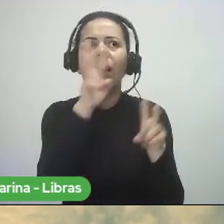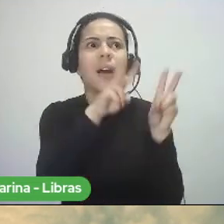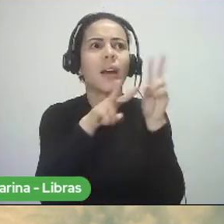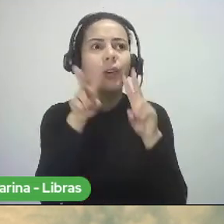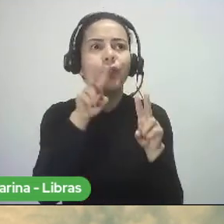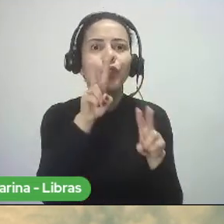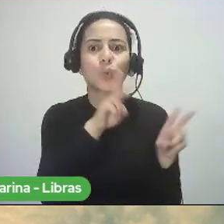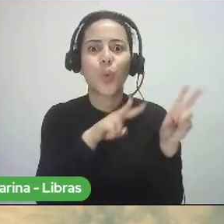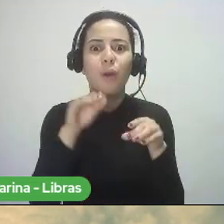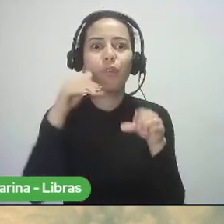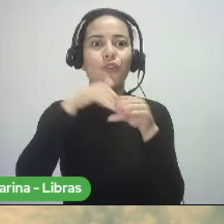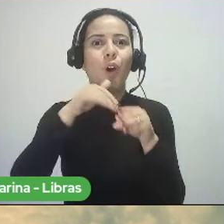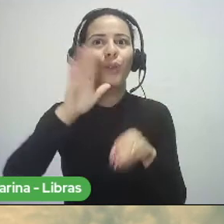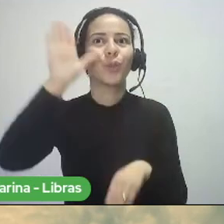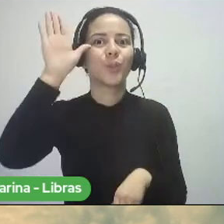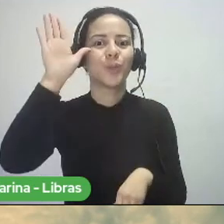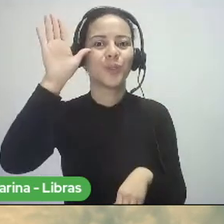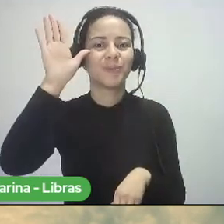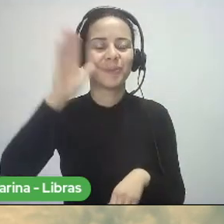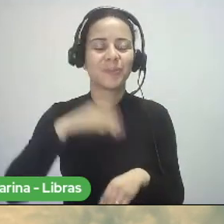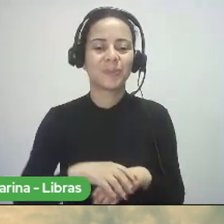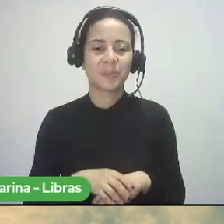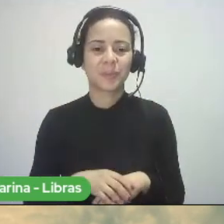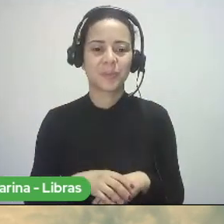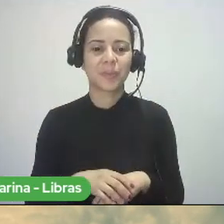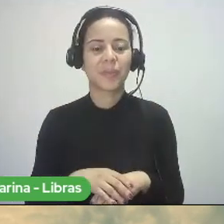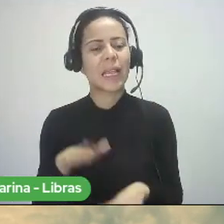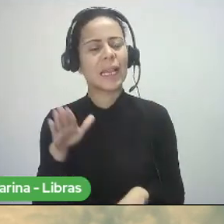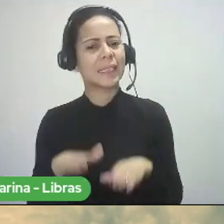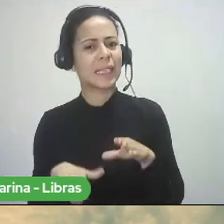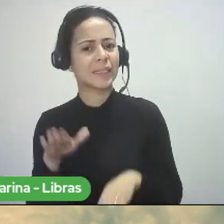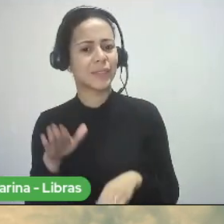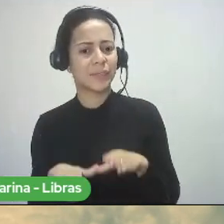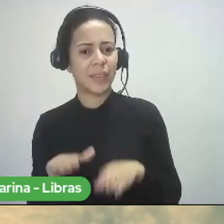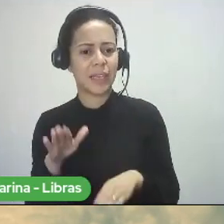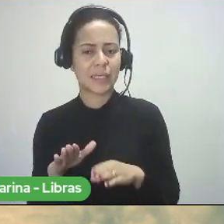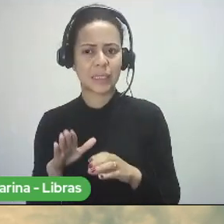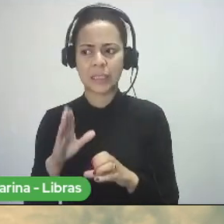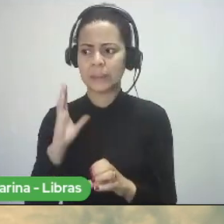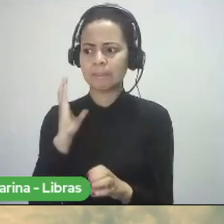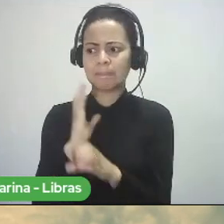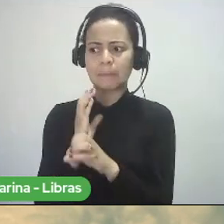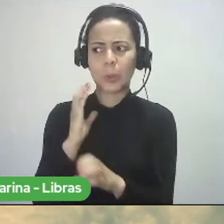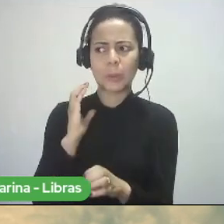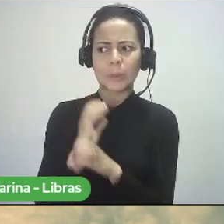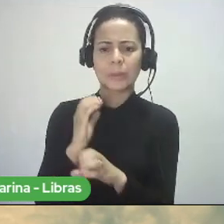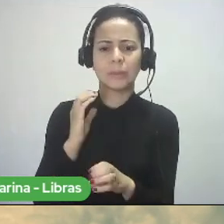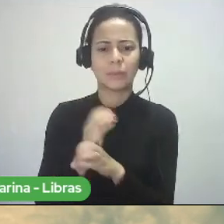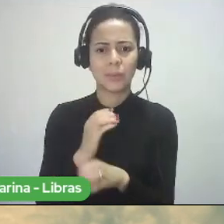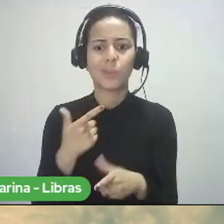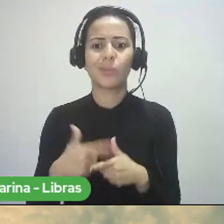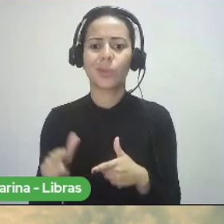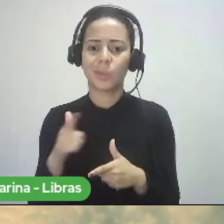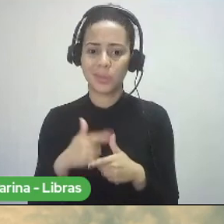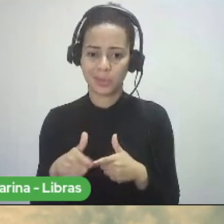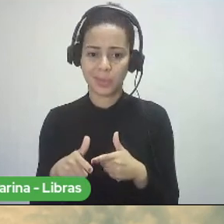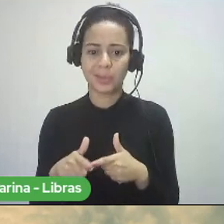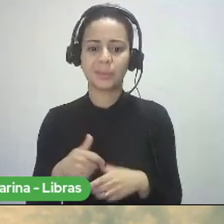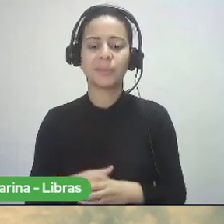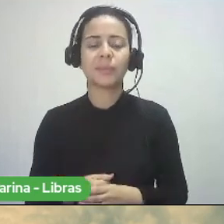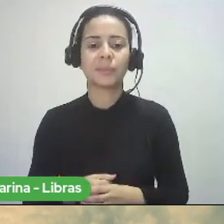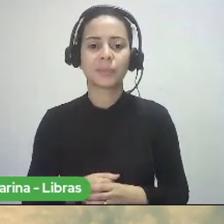vai levantar a mão, né? Mas pode ser que eu tenha problemas de comunicação aí. Vão ter pessoas que não vão